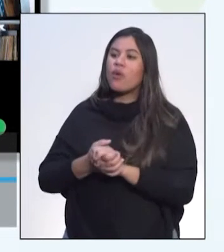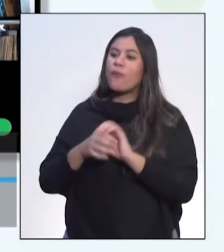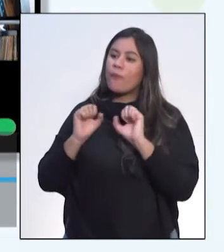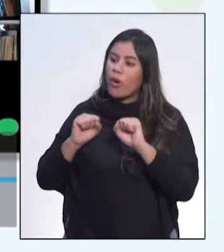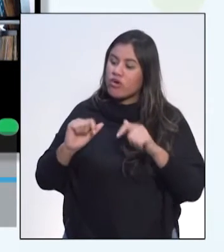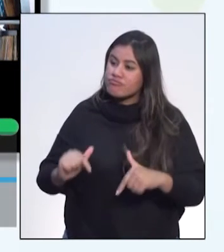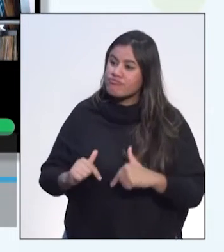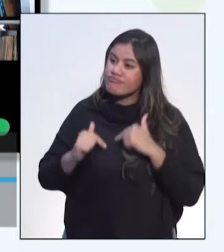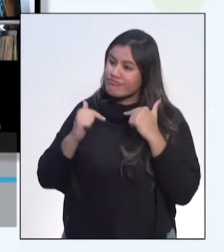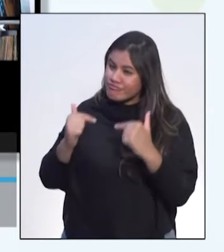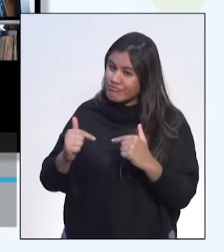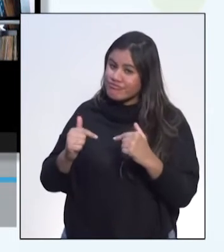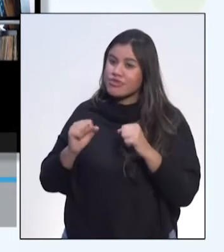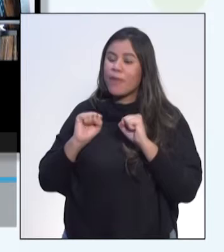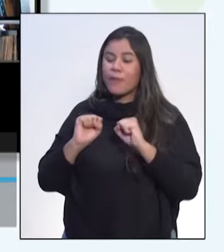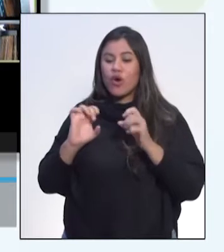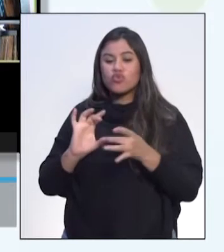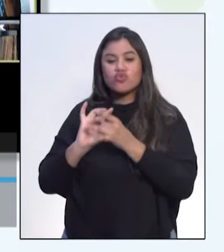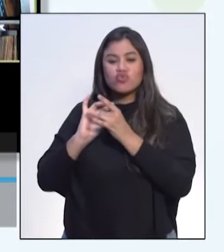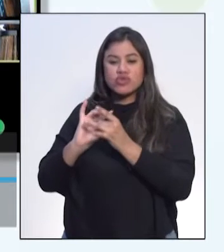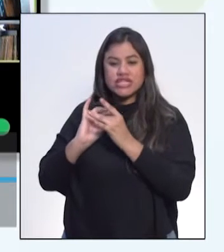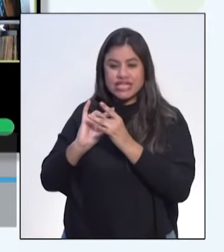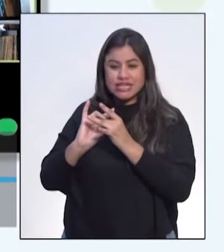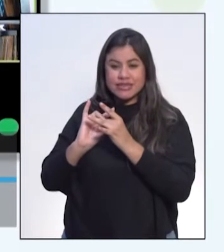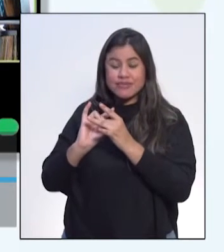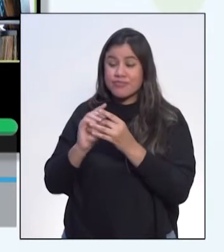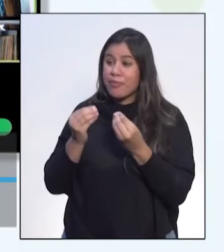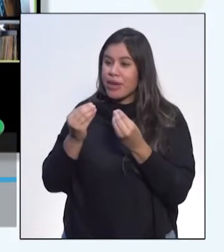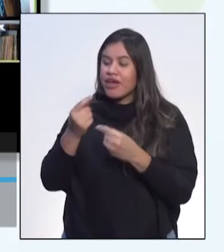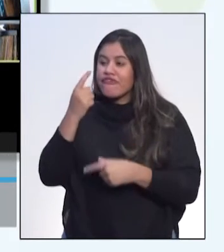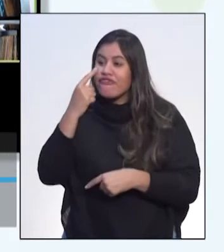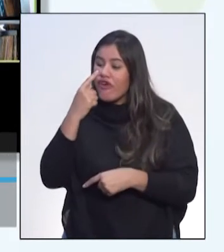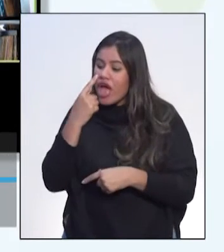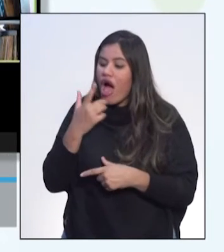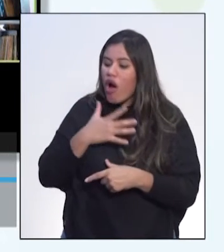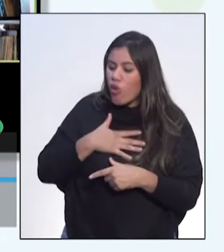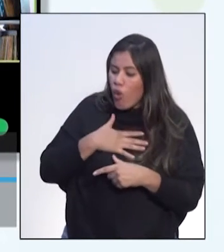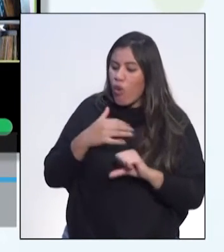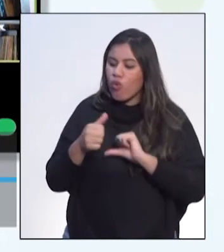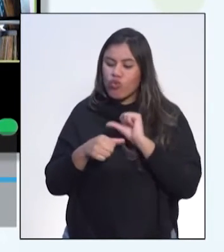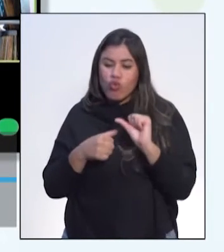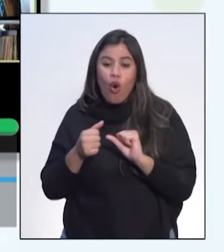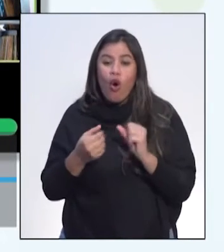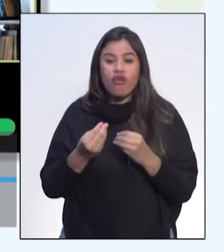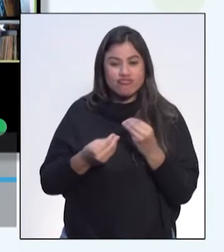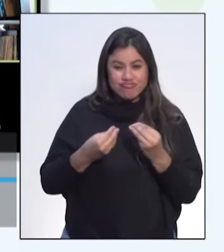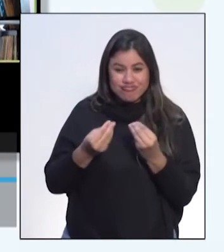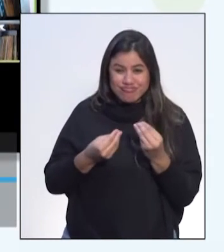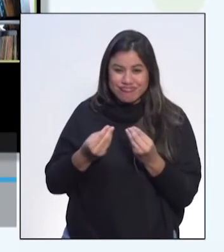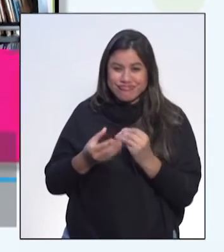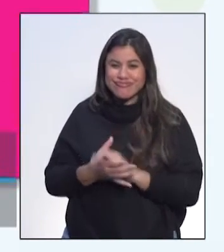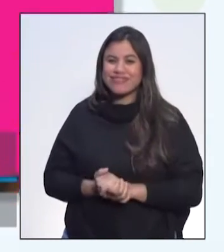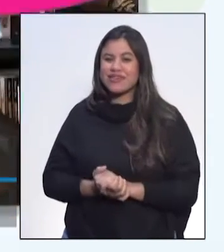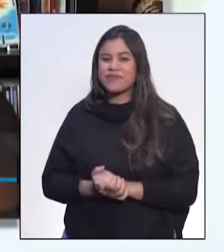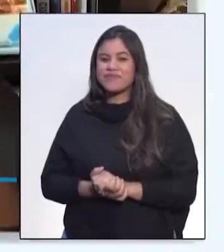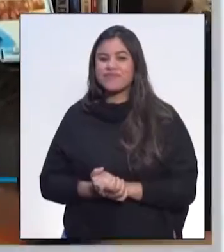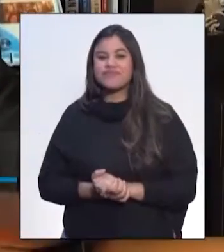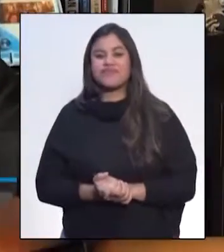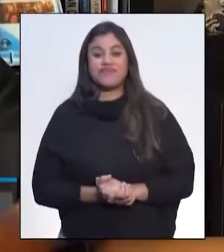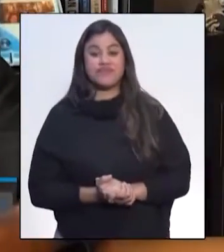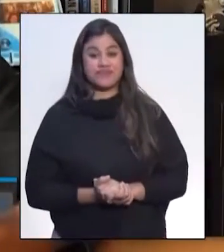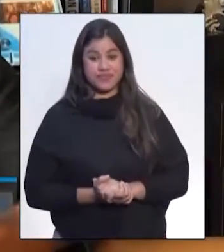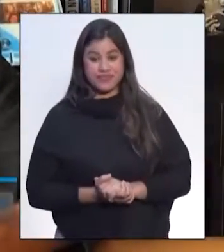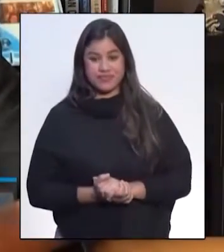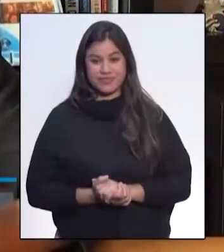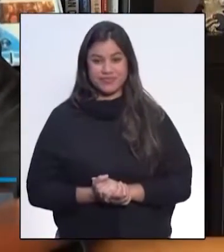se engajar e podem se reunir para levantar quais são seus interesses e o que é possível fazer para conseguir chegar até lá, né? Além de